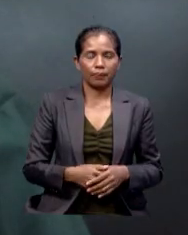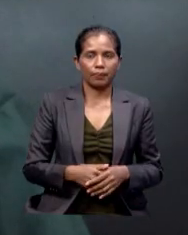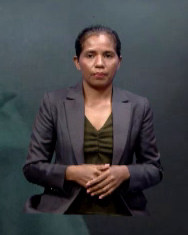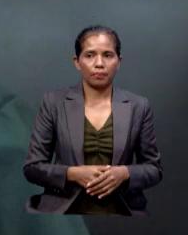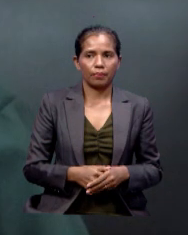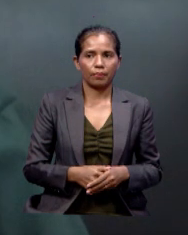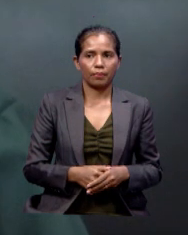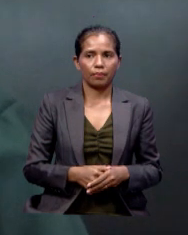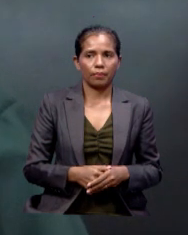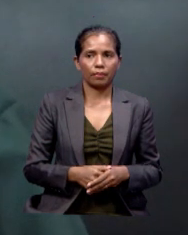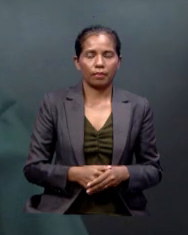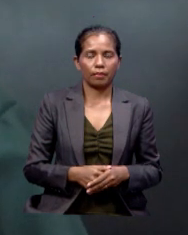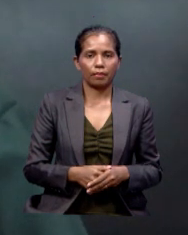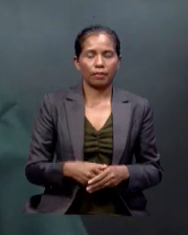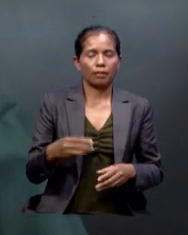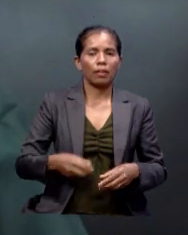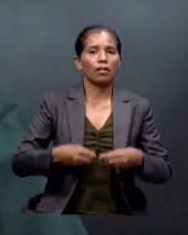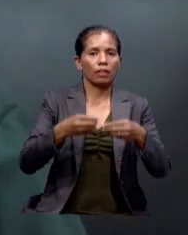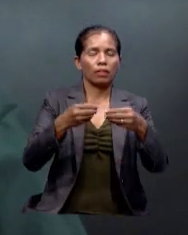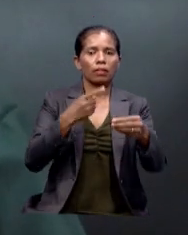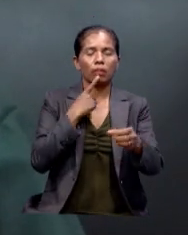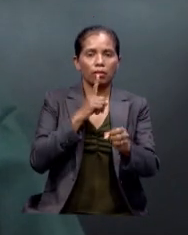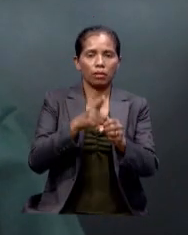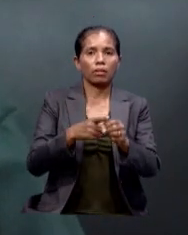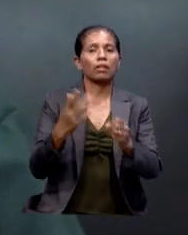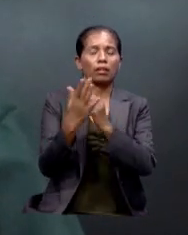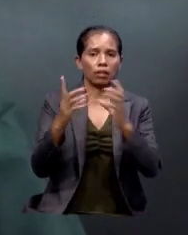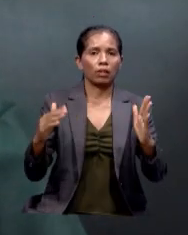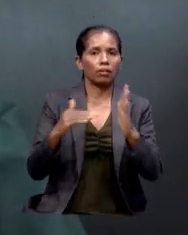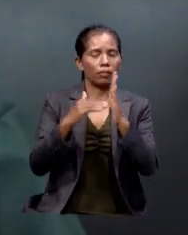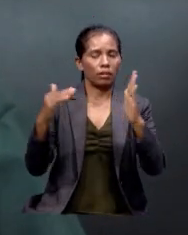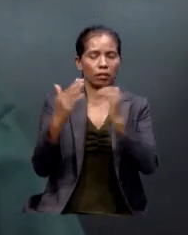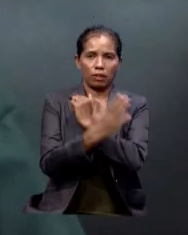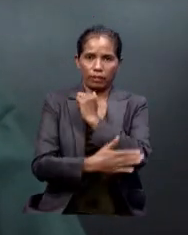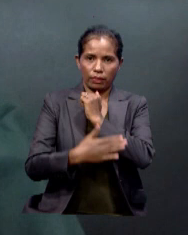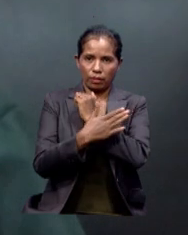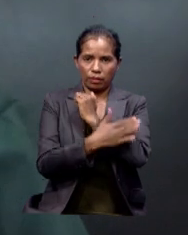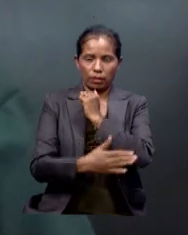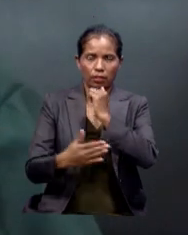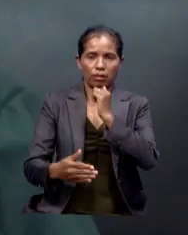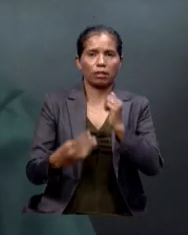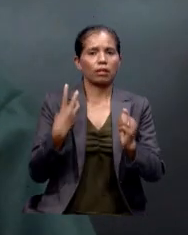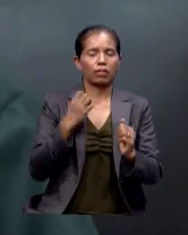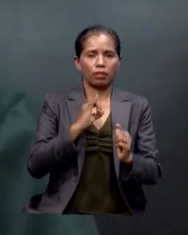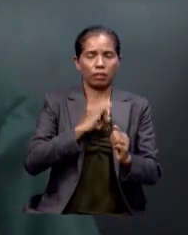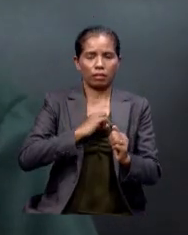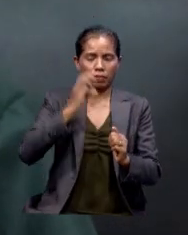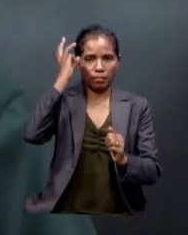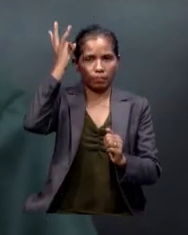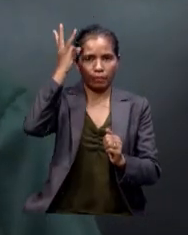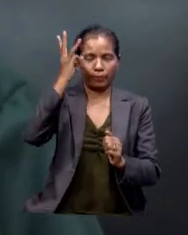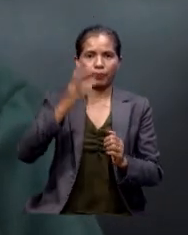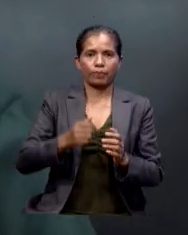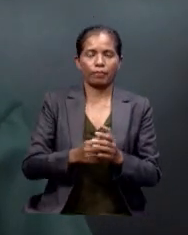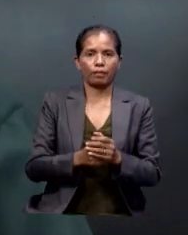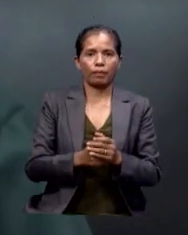É com profunda consternação e preocupação